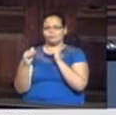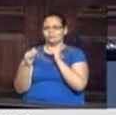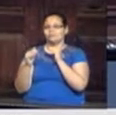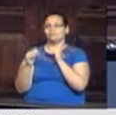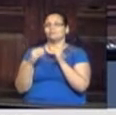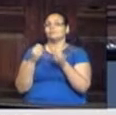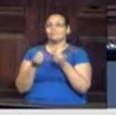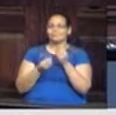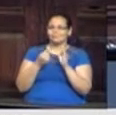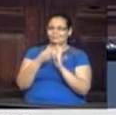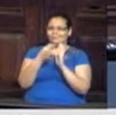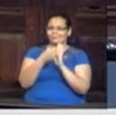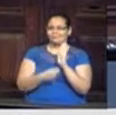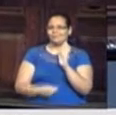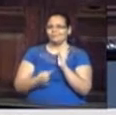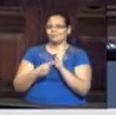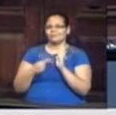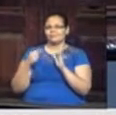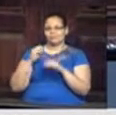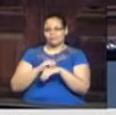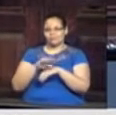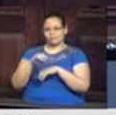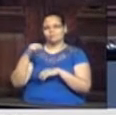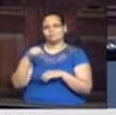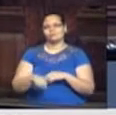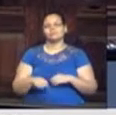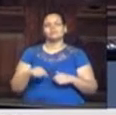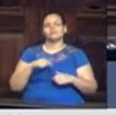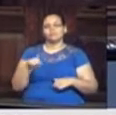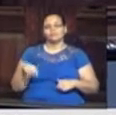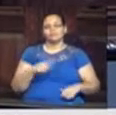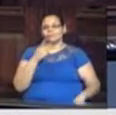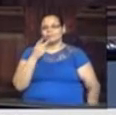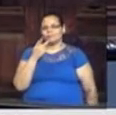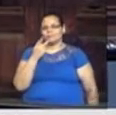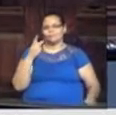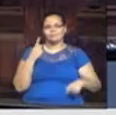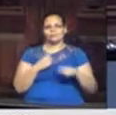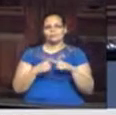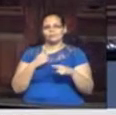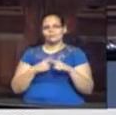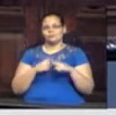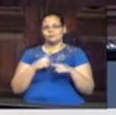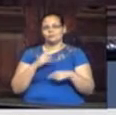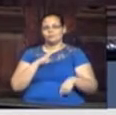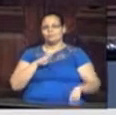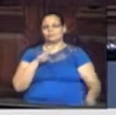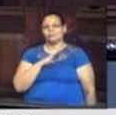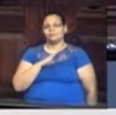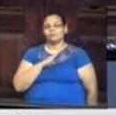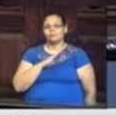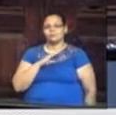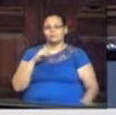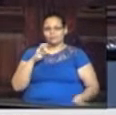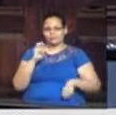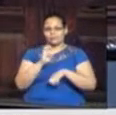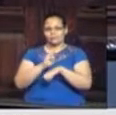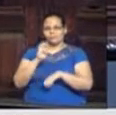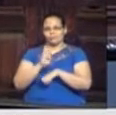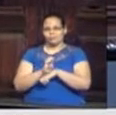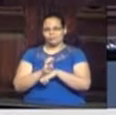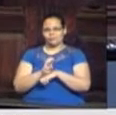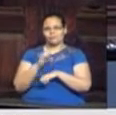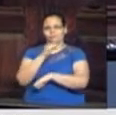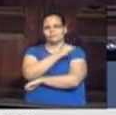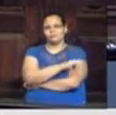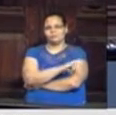como a matéria foi para cá encaminhada. E vamos falar aqui o português claro. O Estado do Rio de Janeiro vive